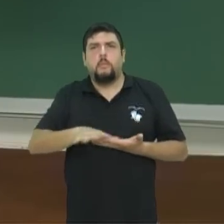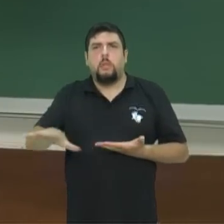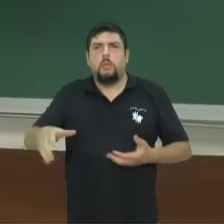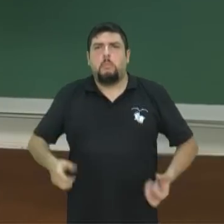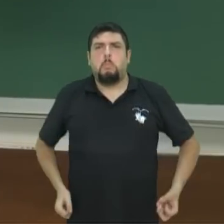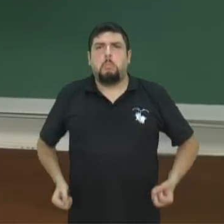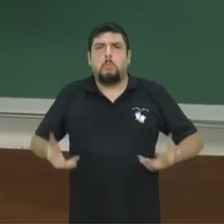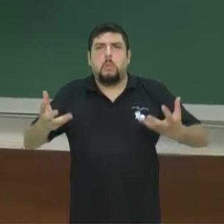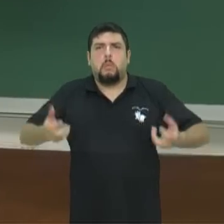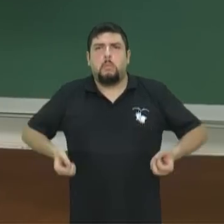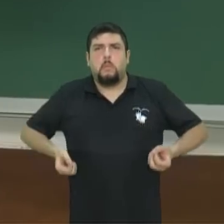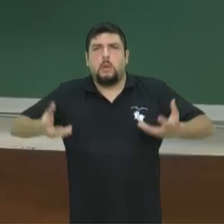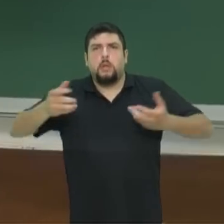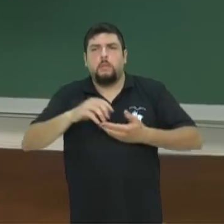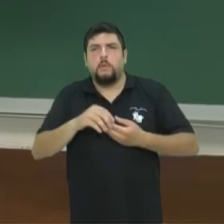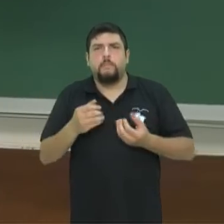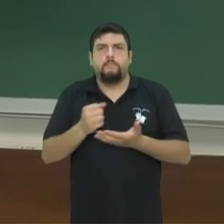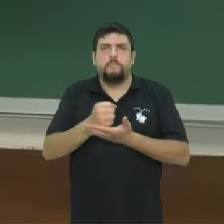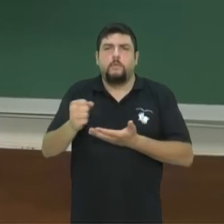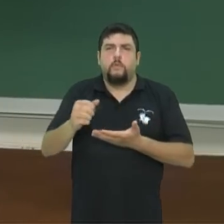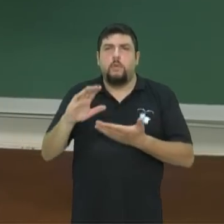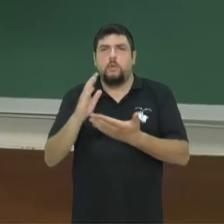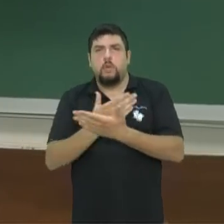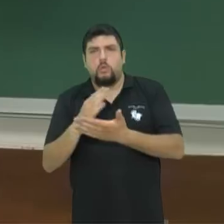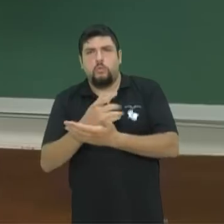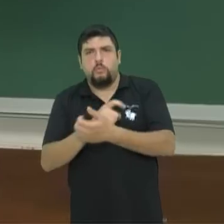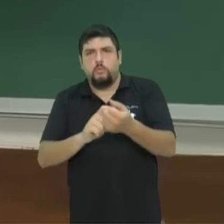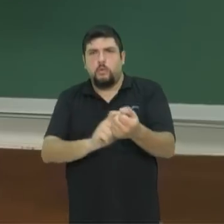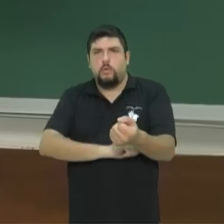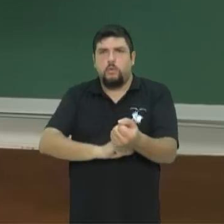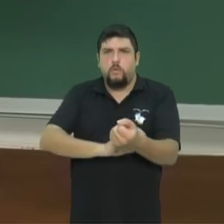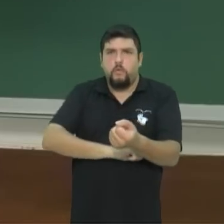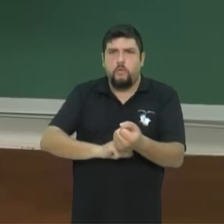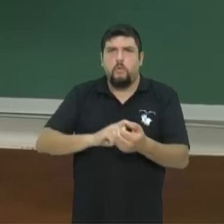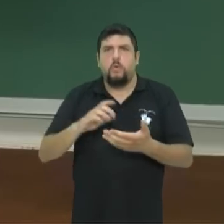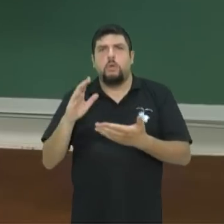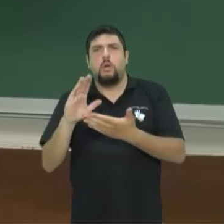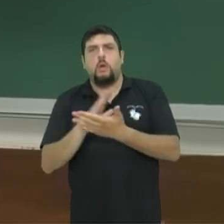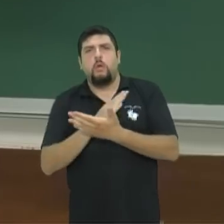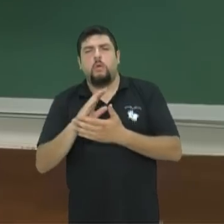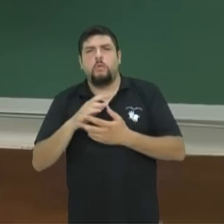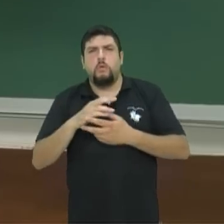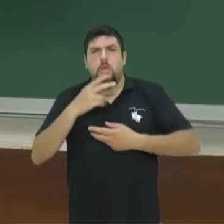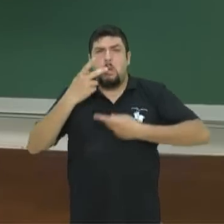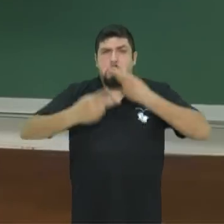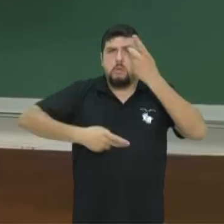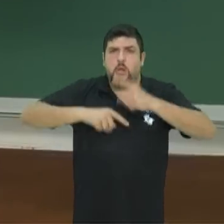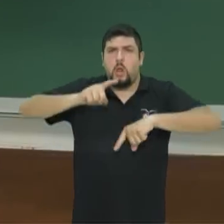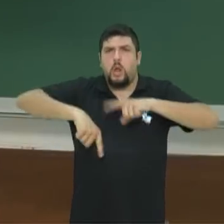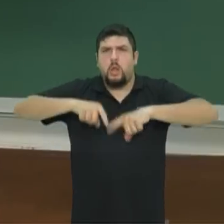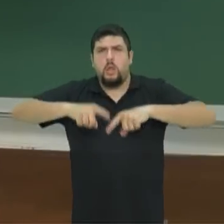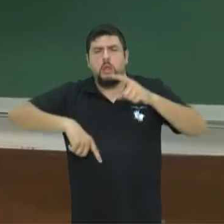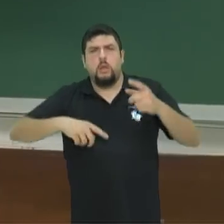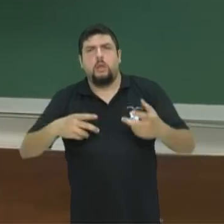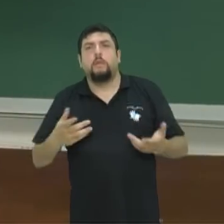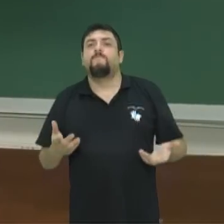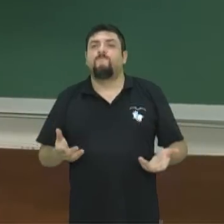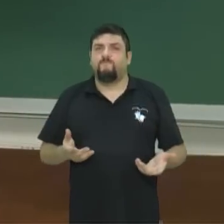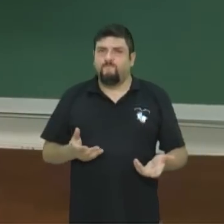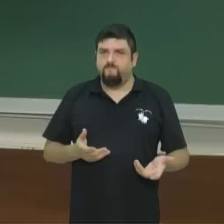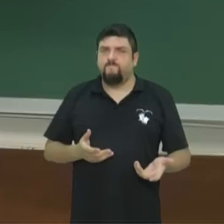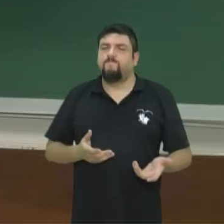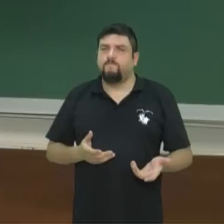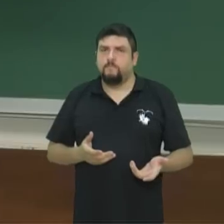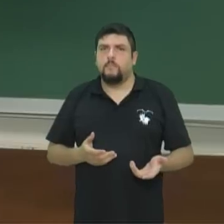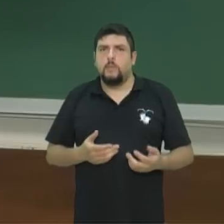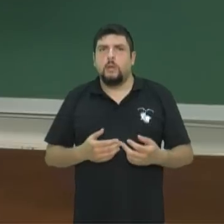desequilíbrio emocional muitas vezes, né? Alguns ficam estressados, né? Às vezes falam palavras ofensivas, enfim, né?